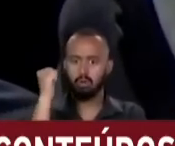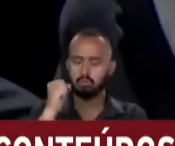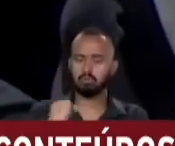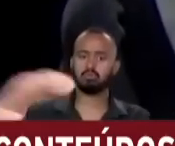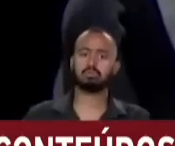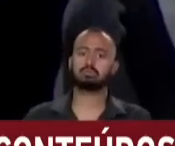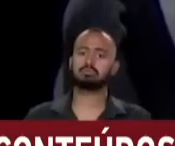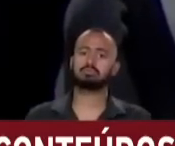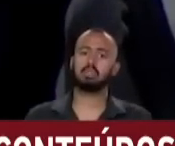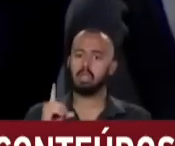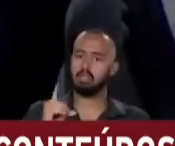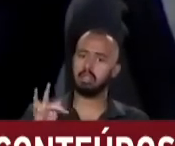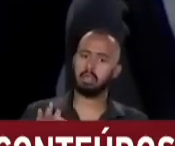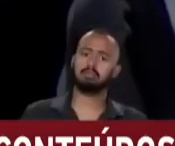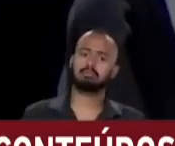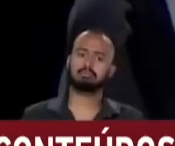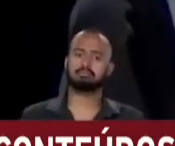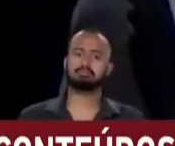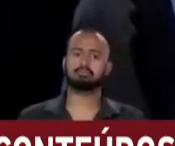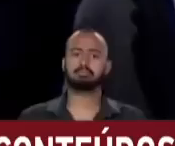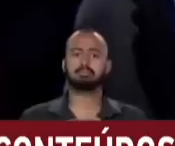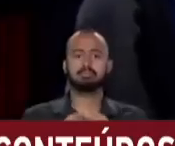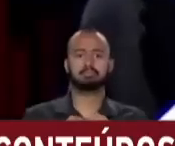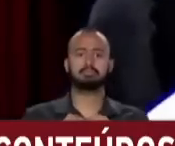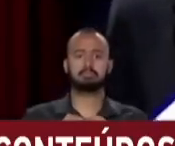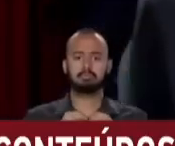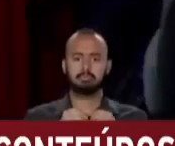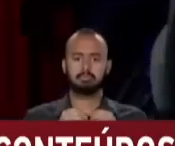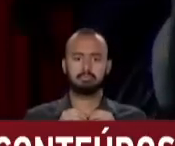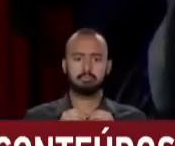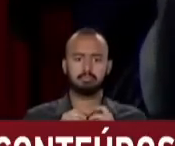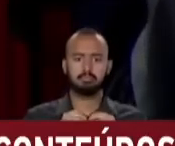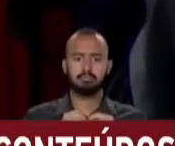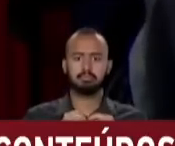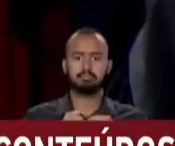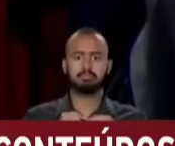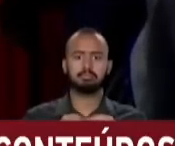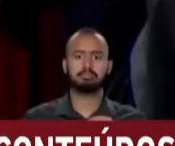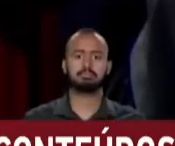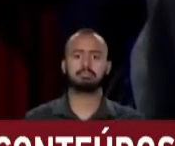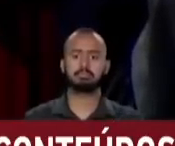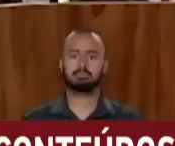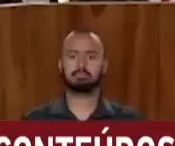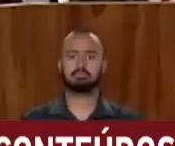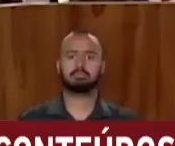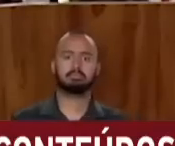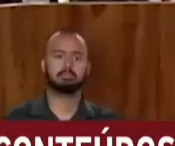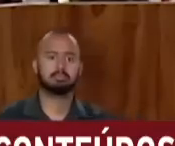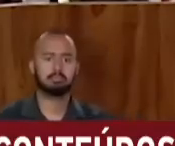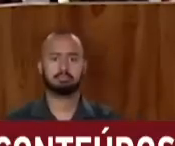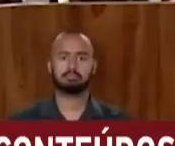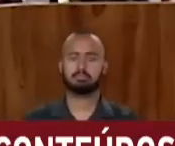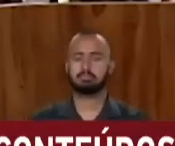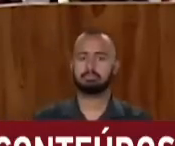aprovou uma resolução que, na prática, dá mais poderes ao presidente do Tribunal, ministro Alexandre de Moraes, para retirar do ar